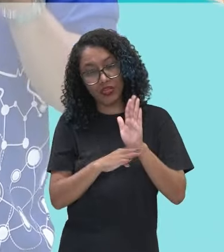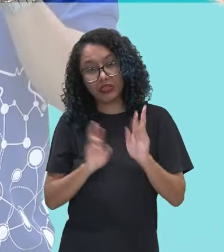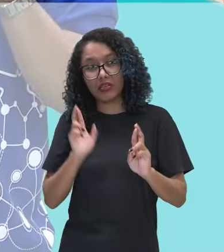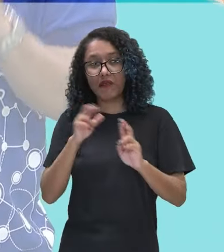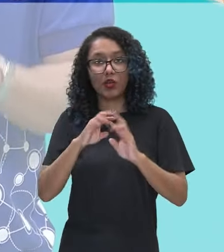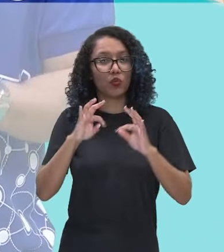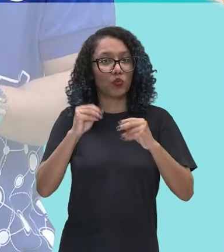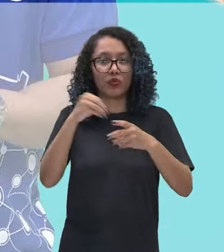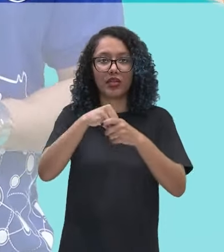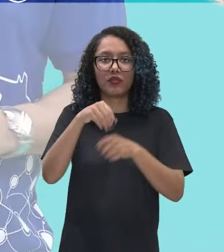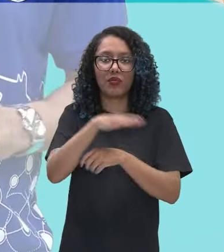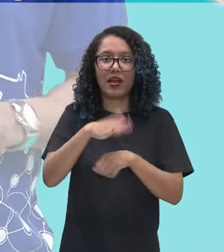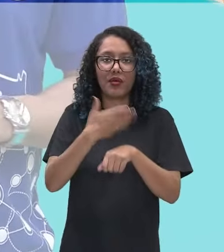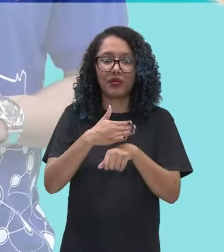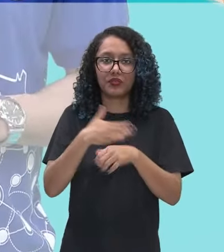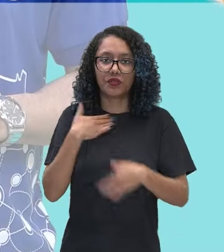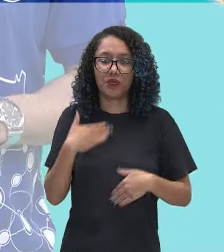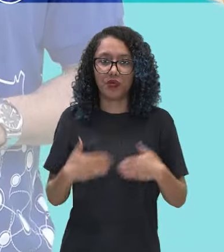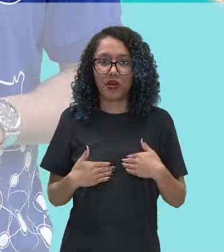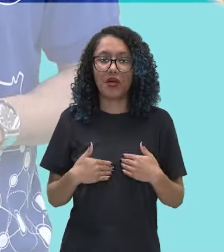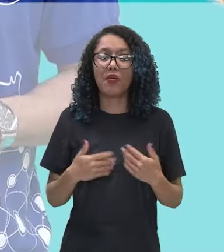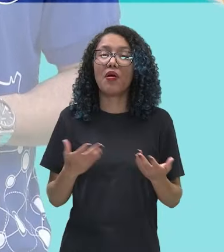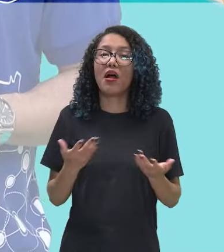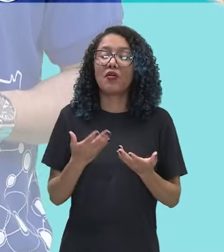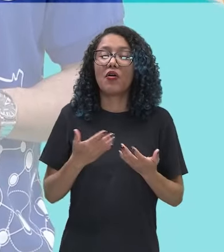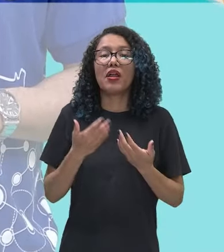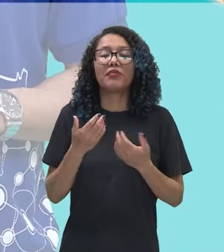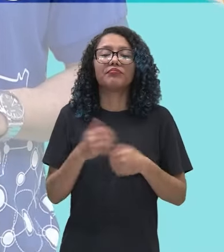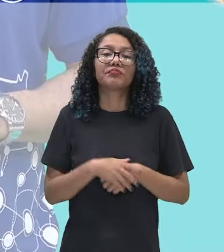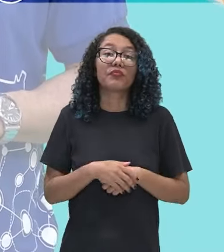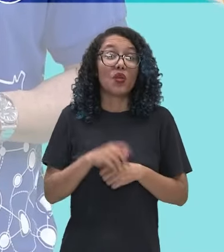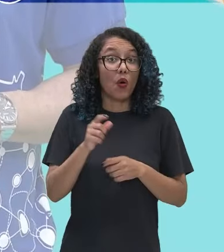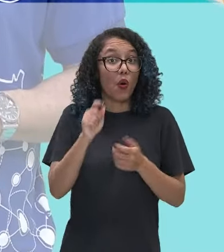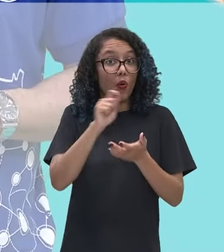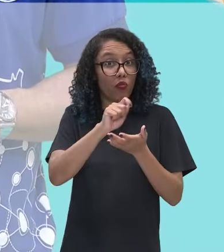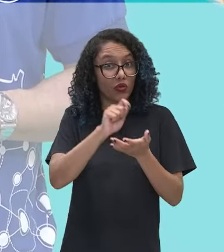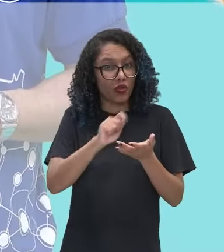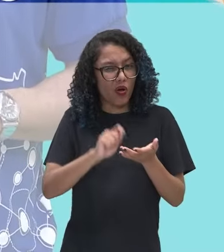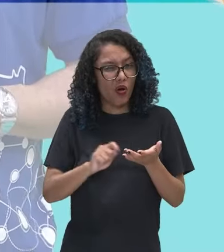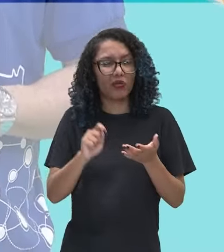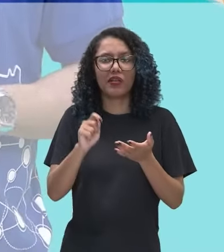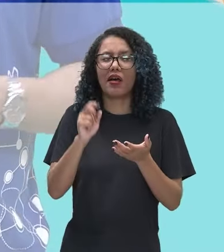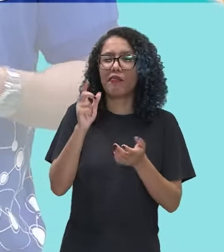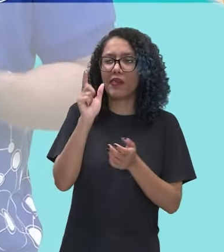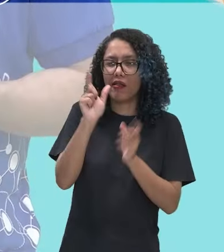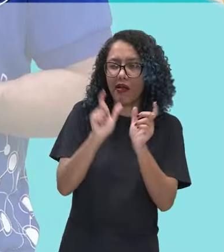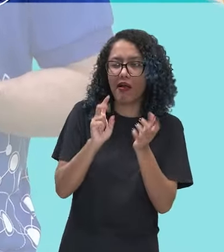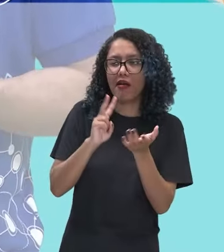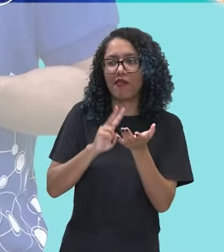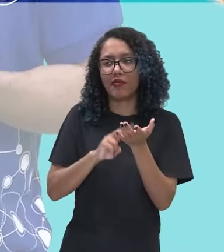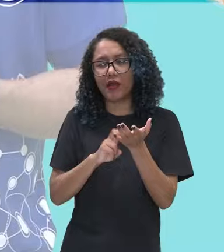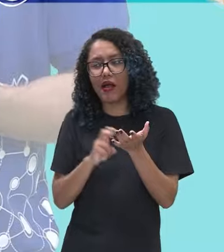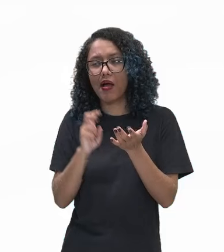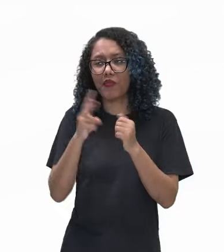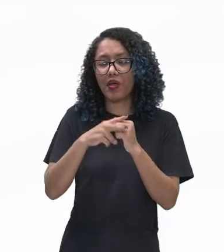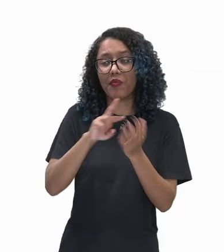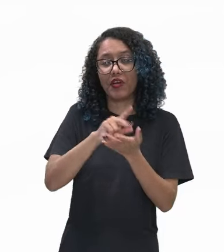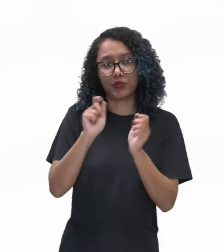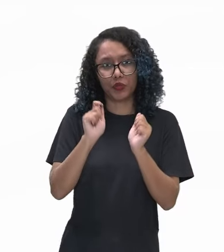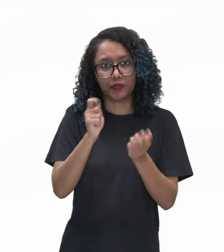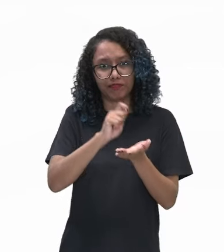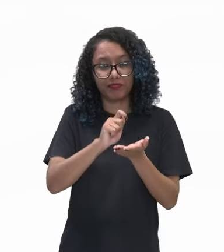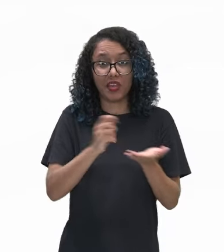deles. Aproveitem para anotar palavras desconhecidas, ampliar vocabulário, anotem verbos, tá certo? Vamos ver a primeira definição de